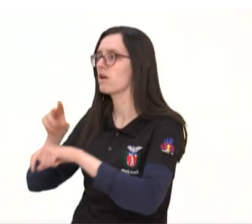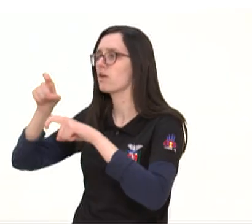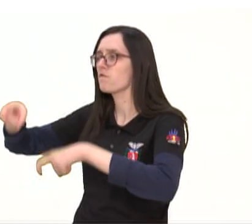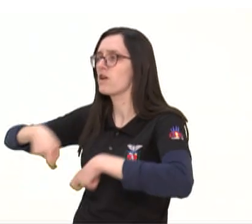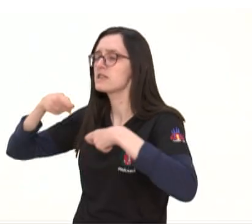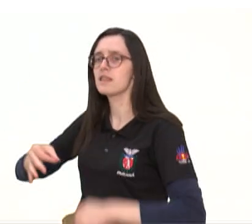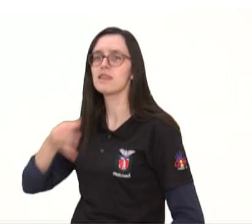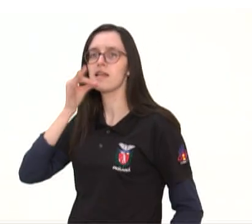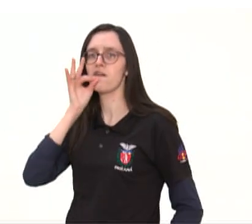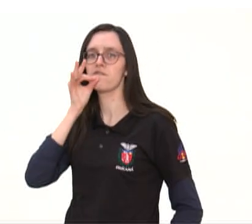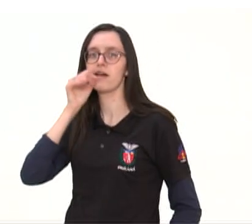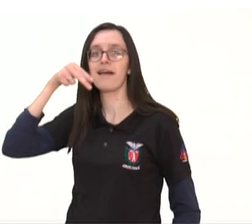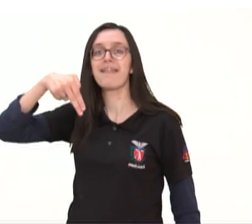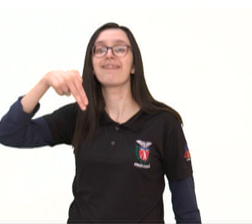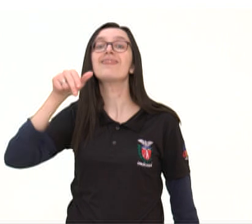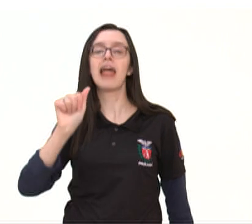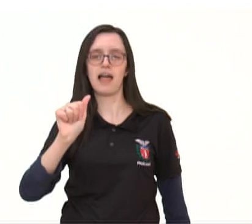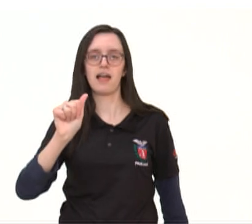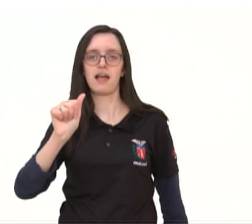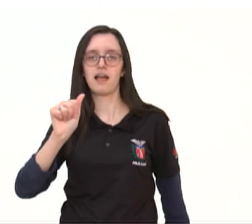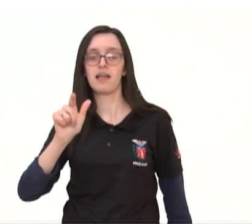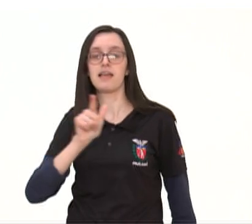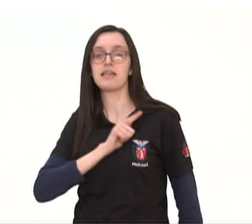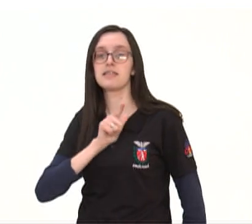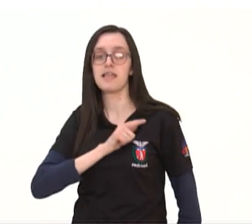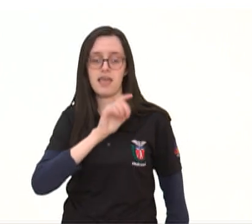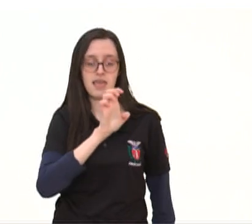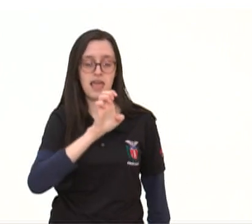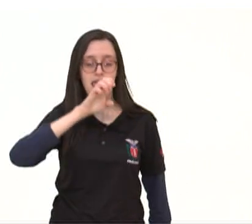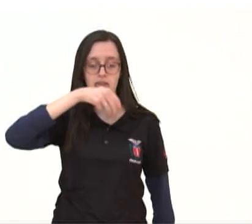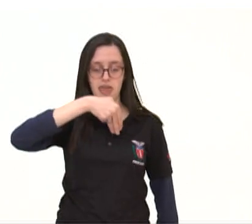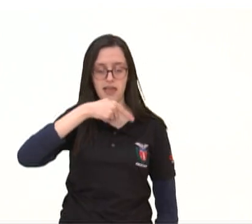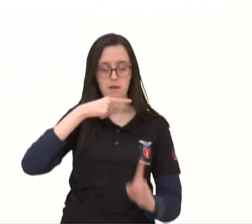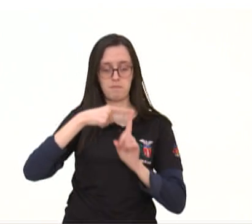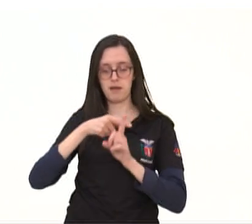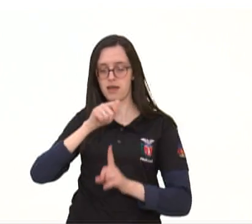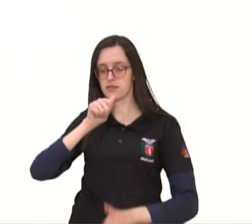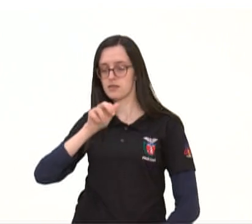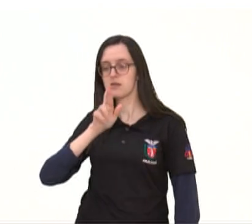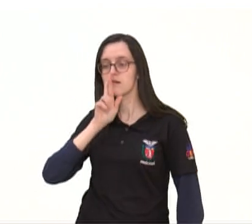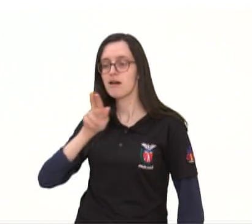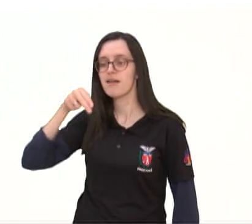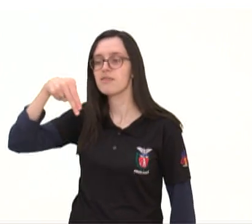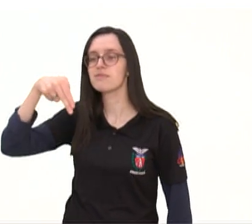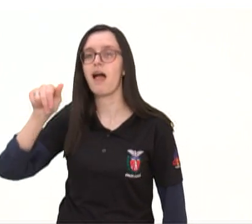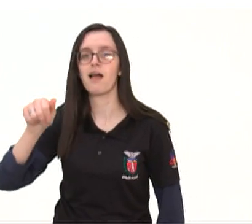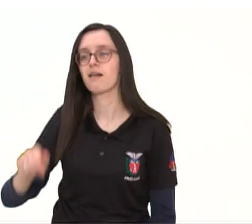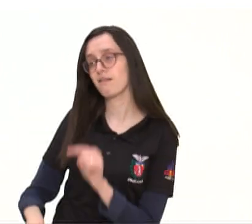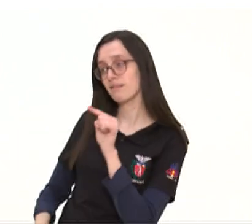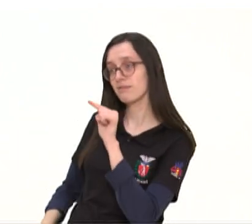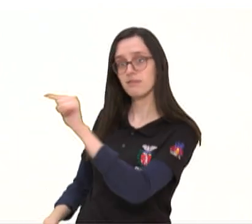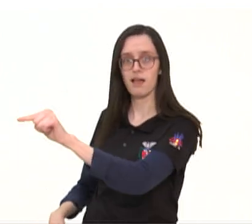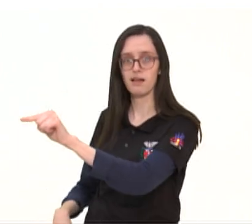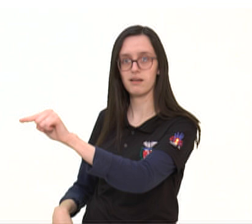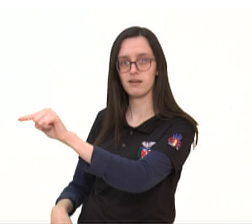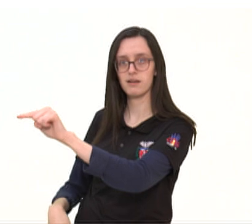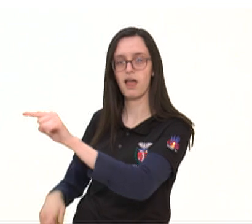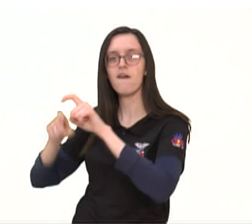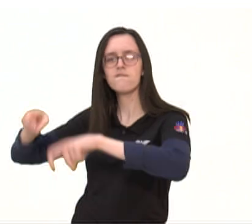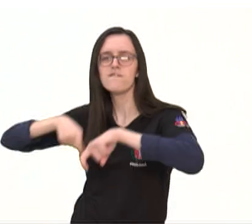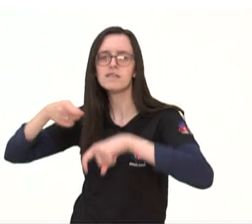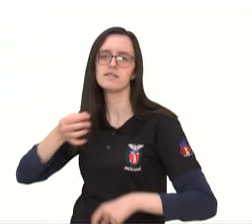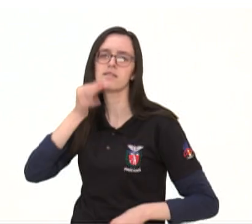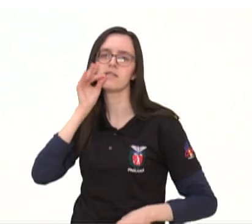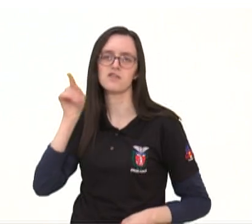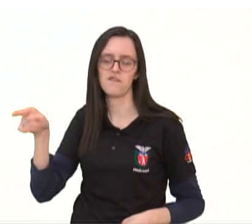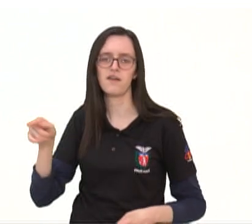café. Na. Então, eu tenho o em somado com o a, que formou na. Foram procurar